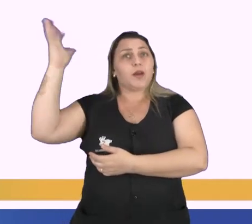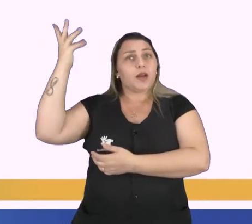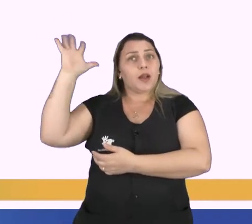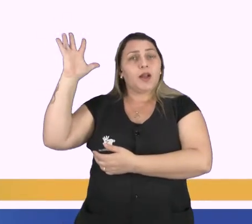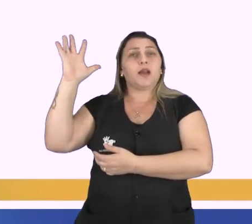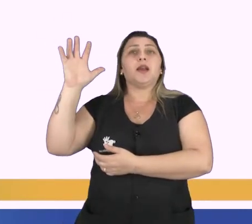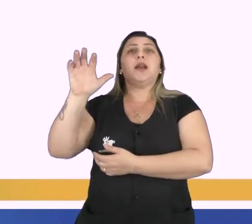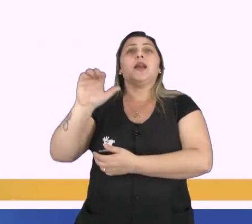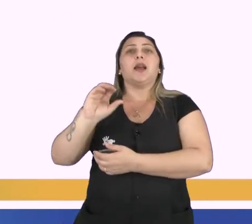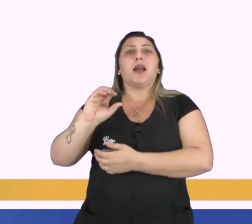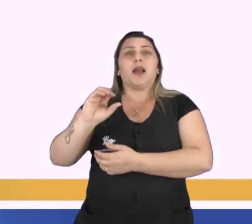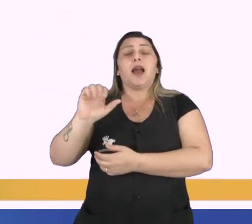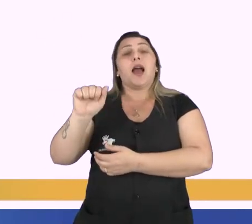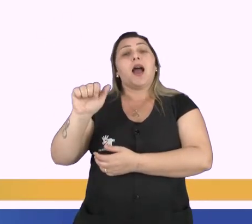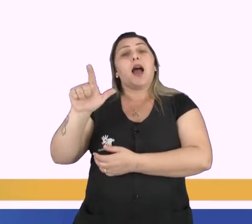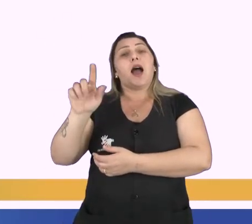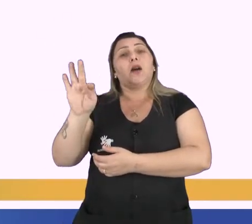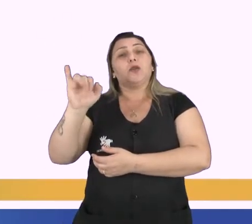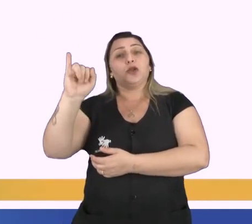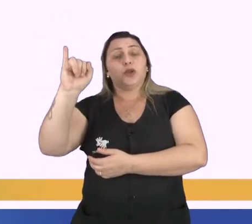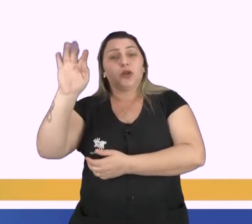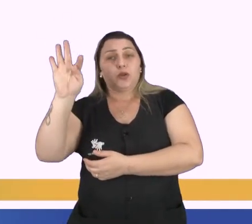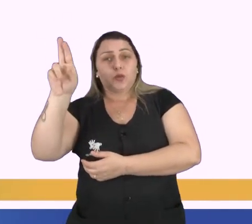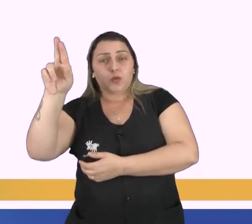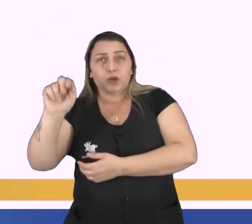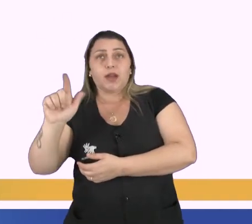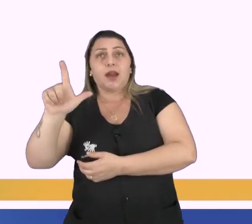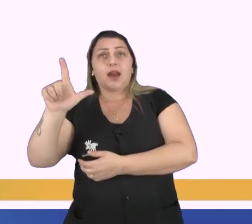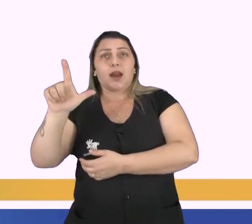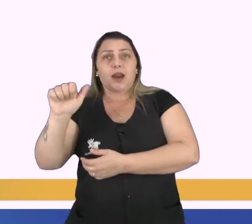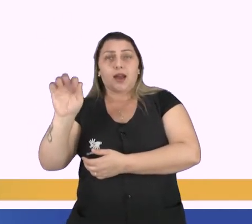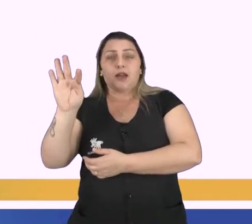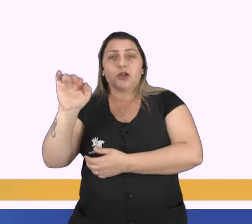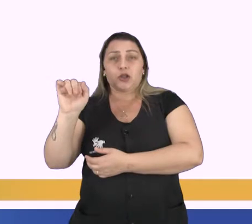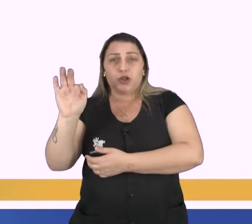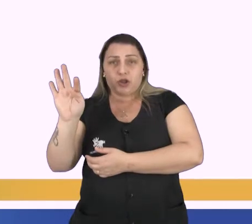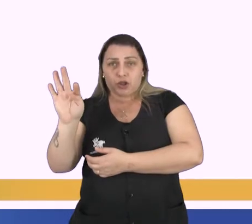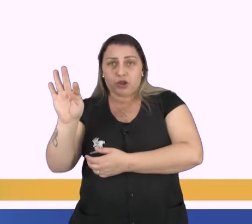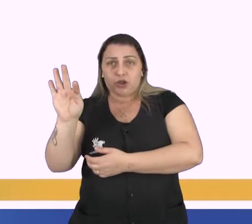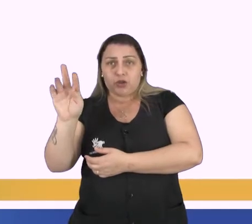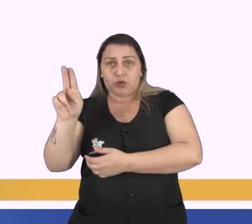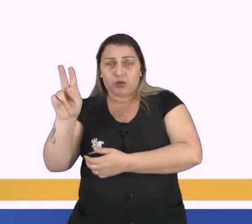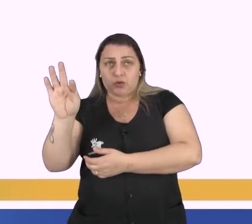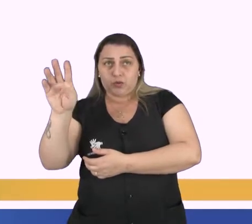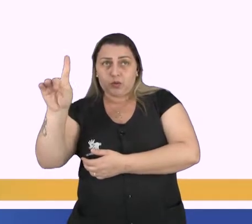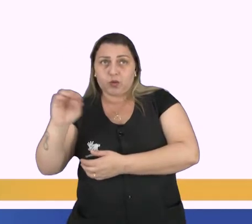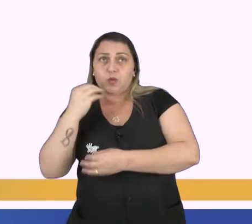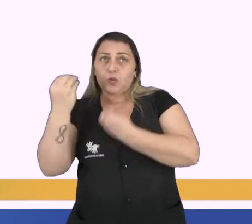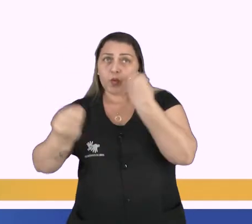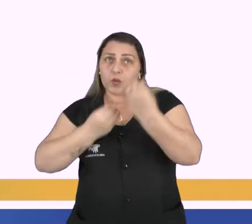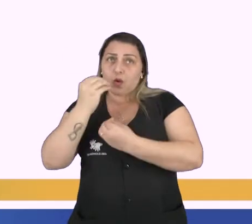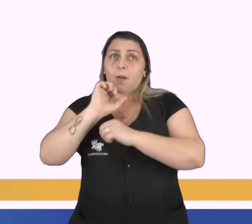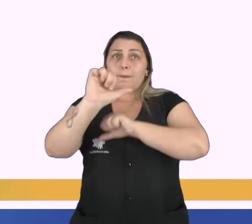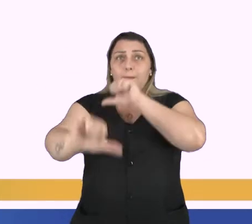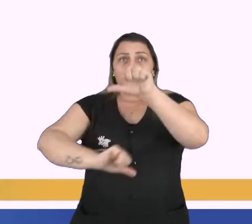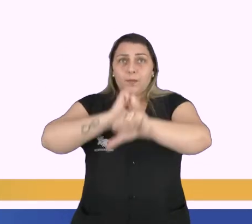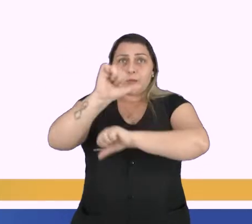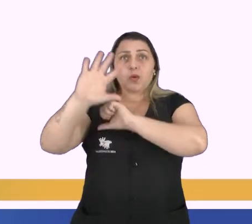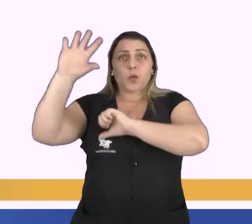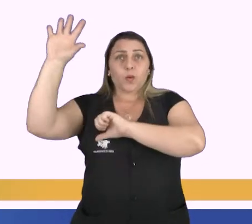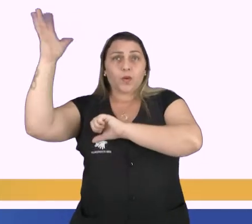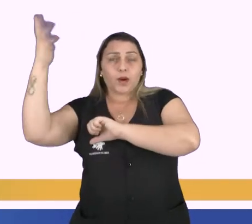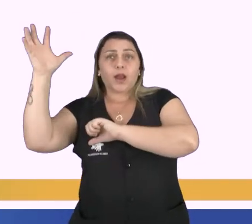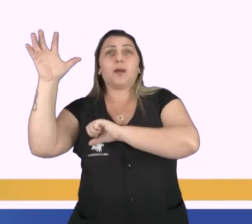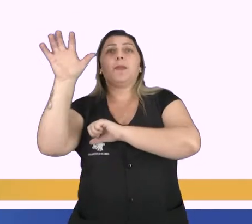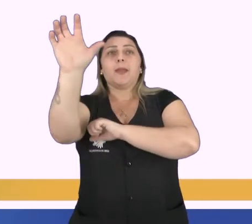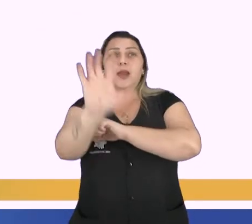estão altitude e latitude. Como essas variáveis alteram o clima de uma determinada região ou país, tá? Então aí já é